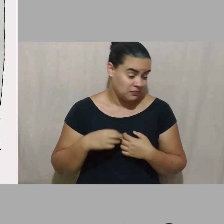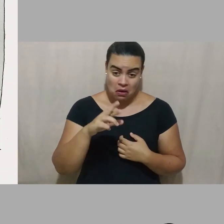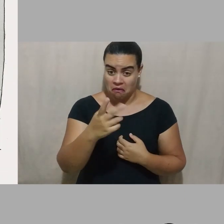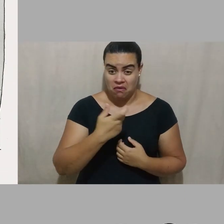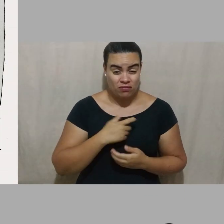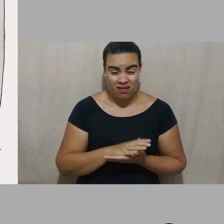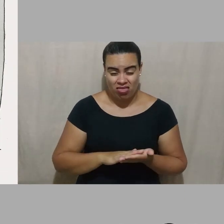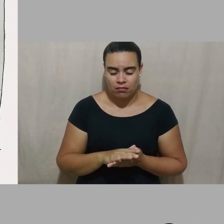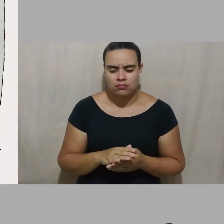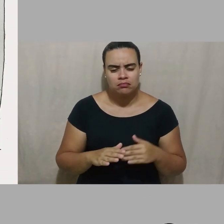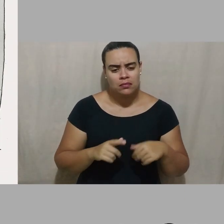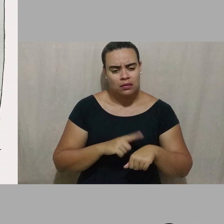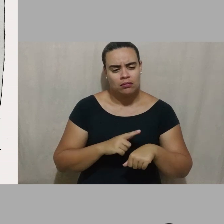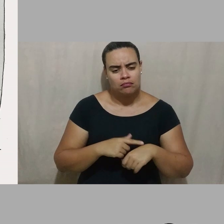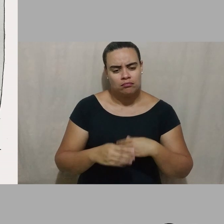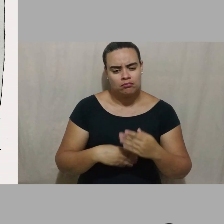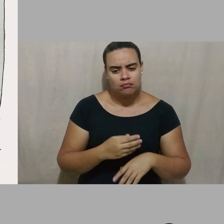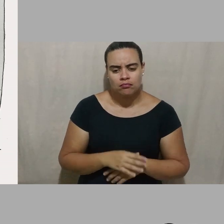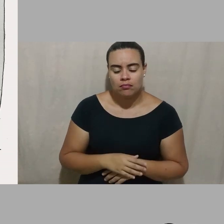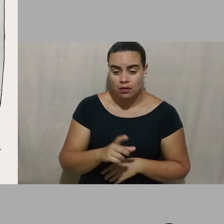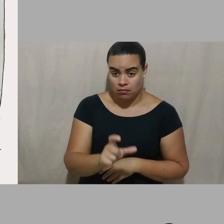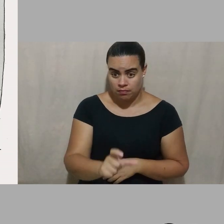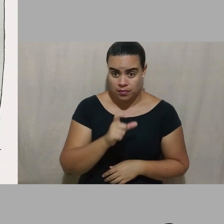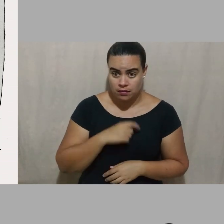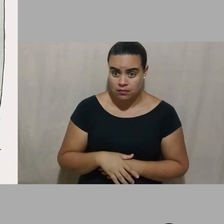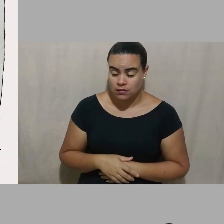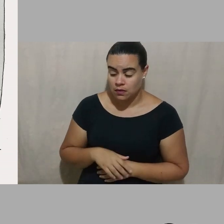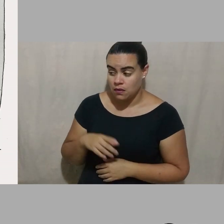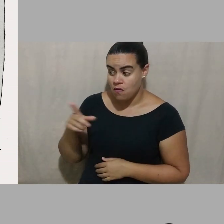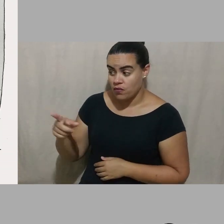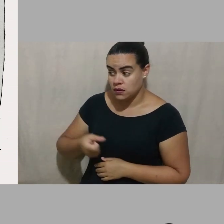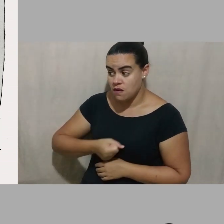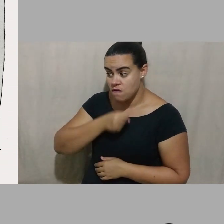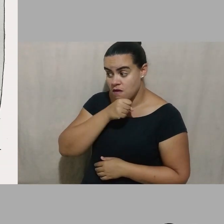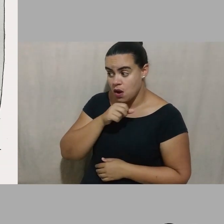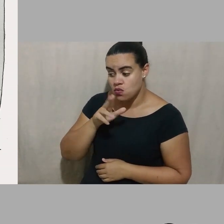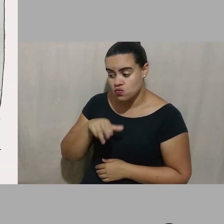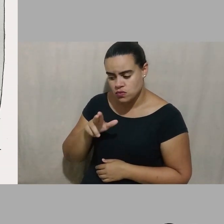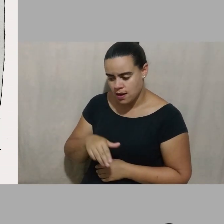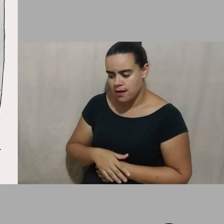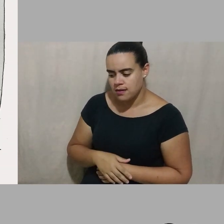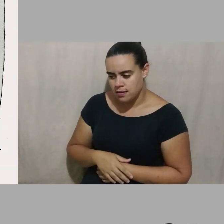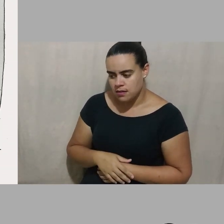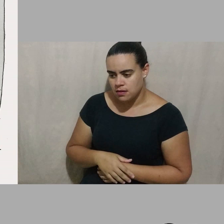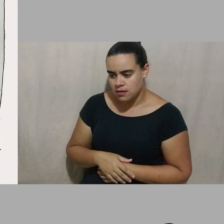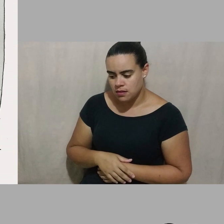Passado alguns minutos, ele decidiu dar um conselho. Não fique velho nunca, não tem dignidade, é